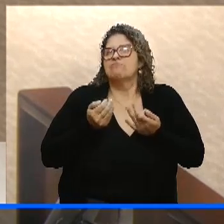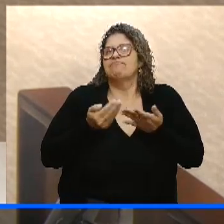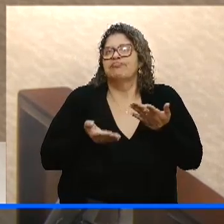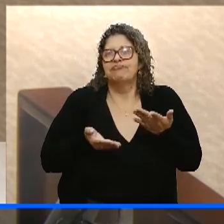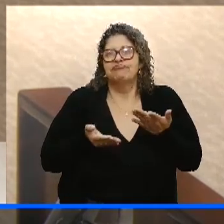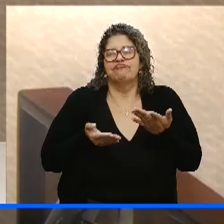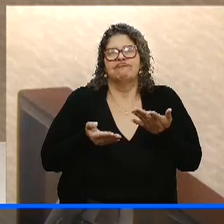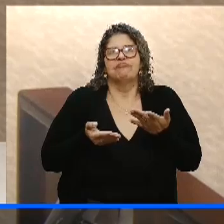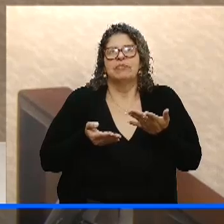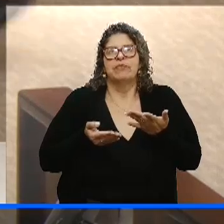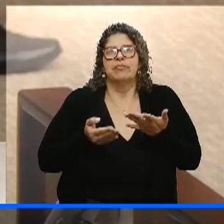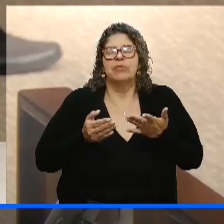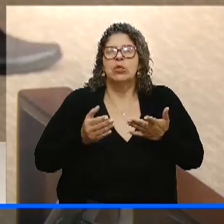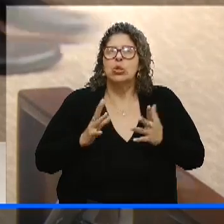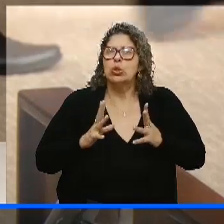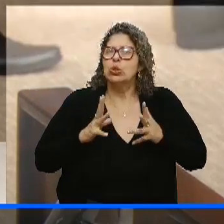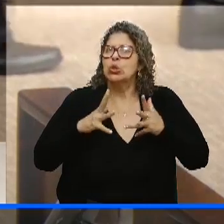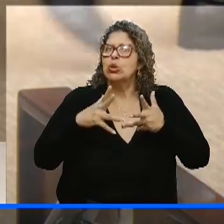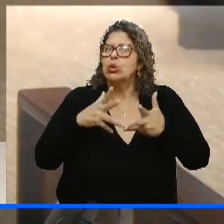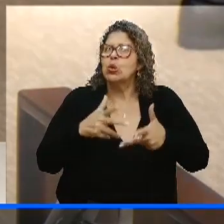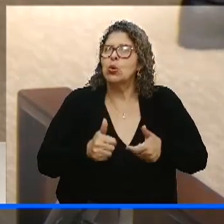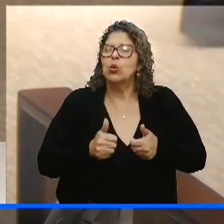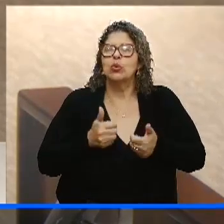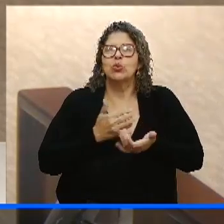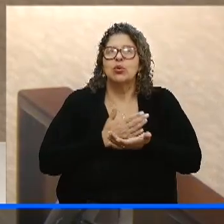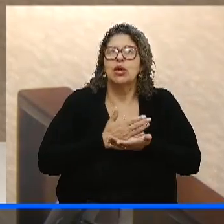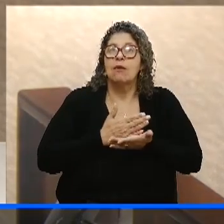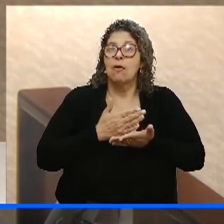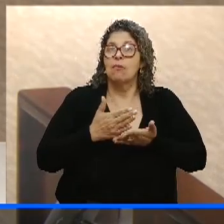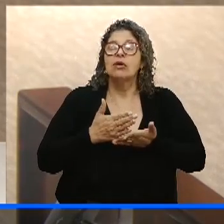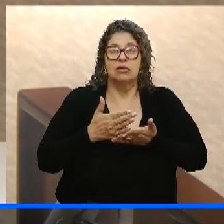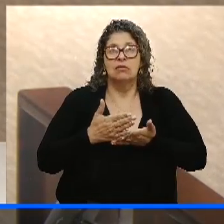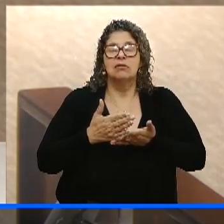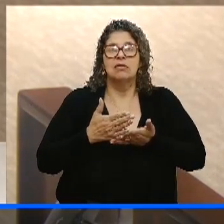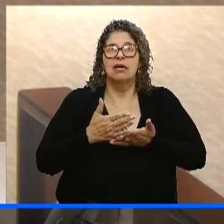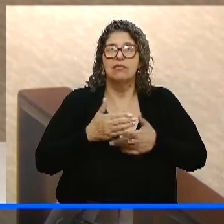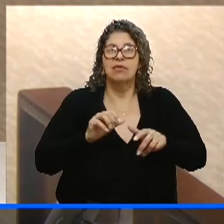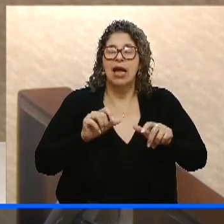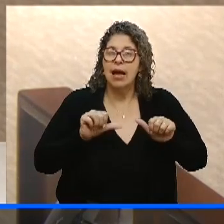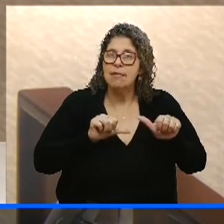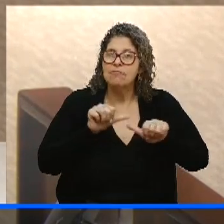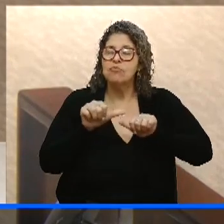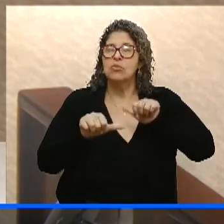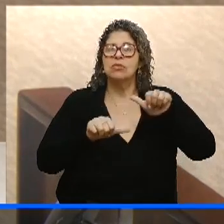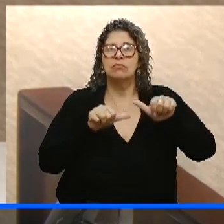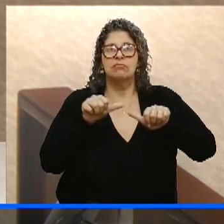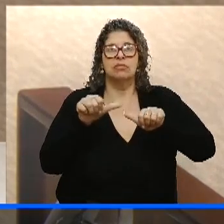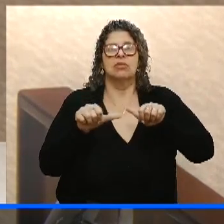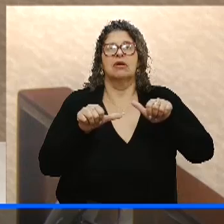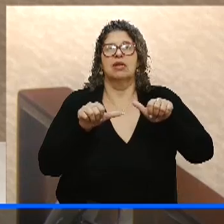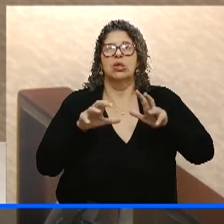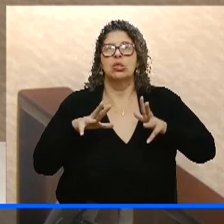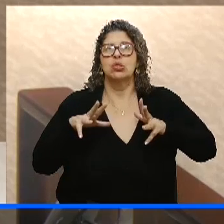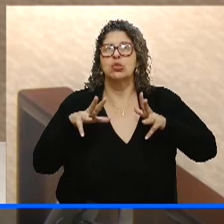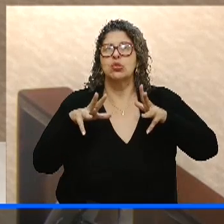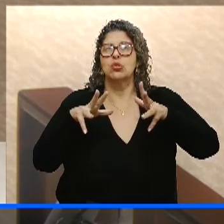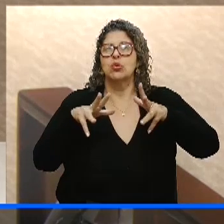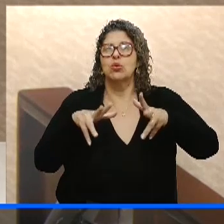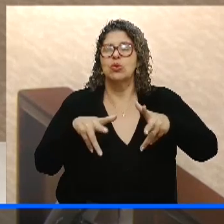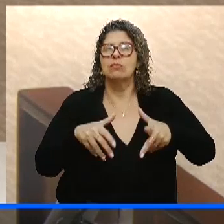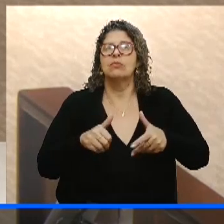todos nos reerguemos e começamos a mudar o cenário todos nos